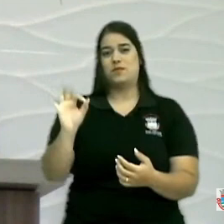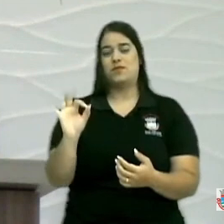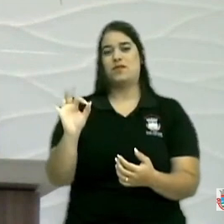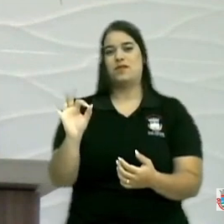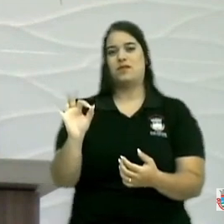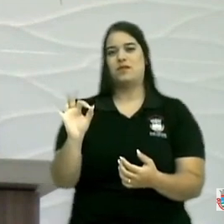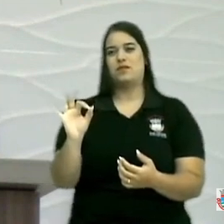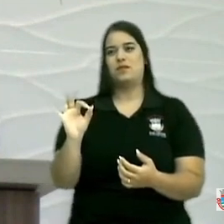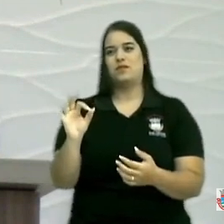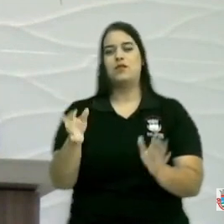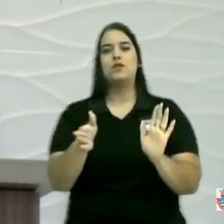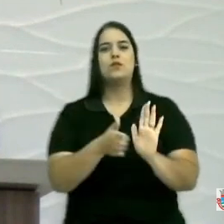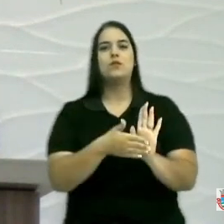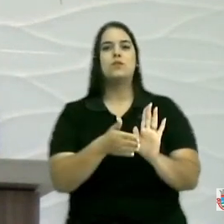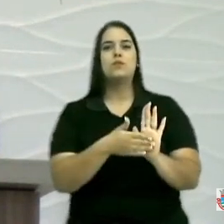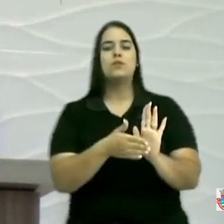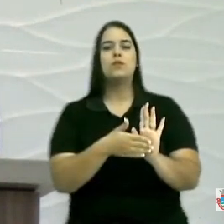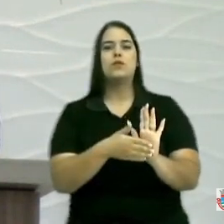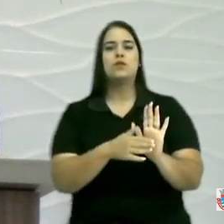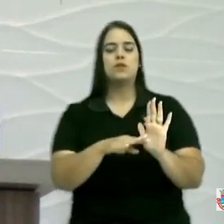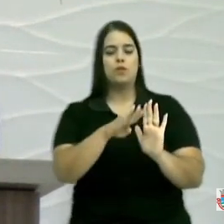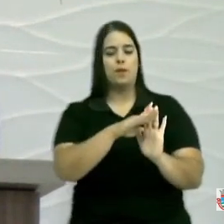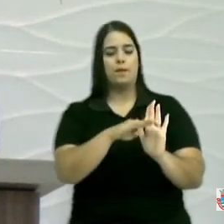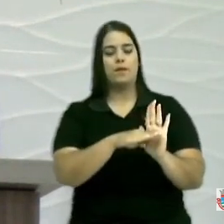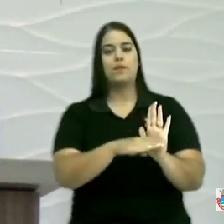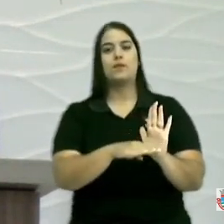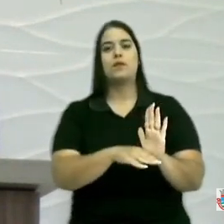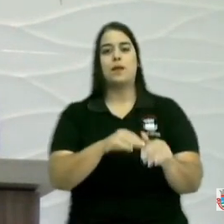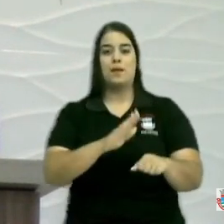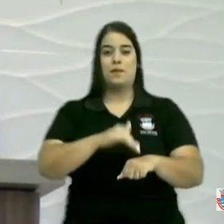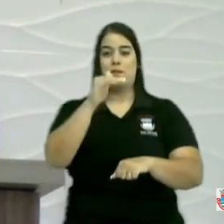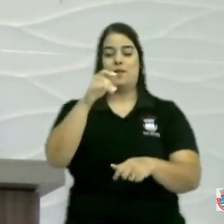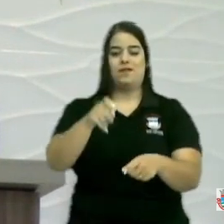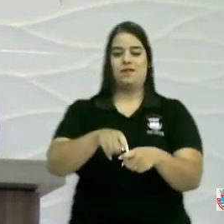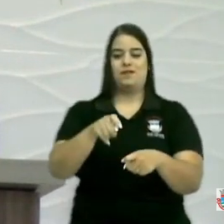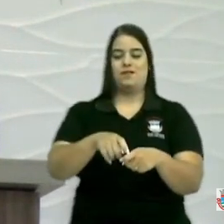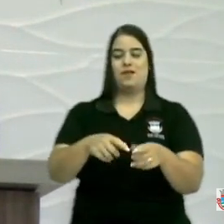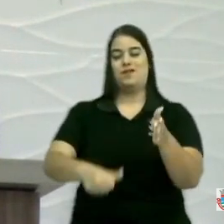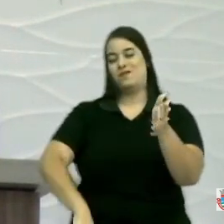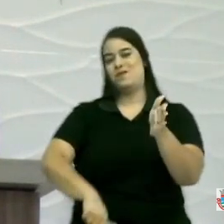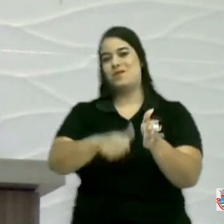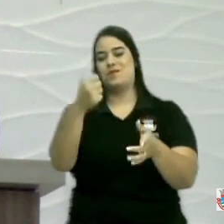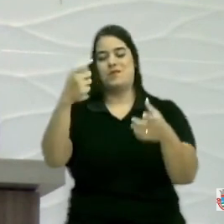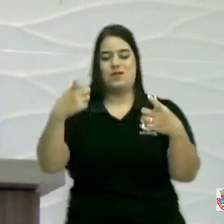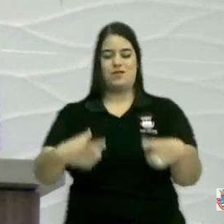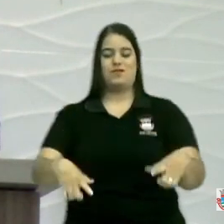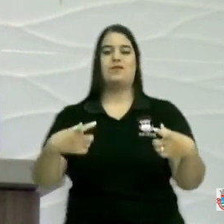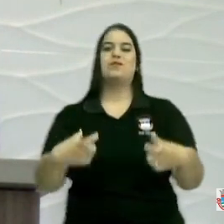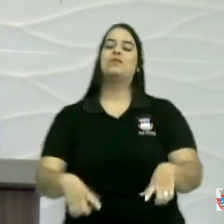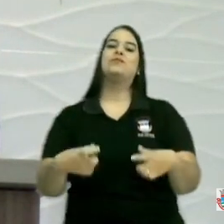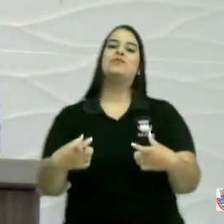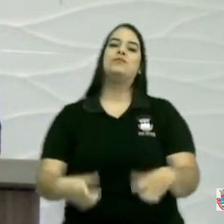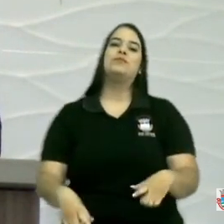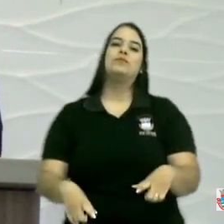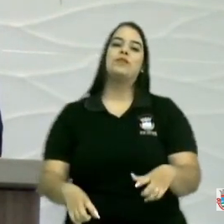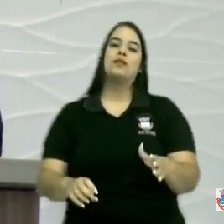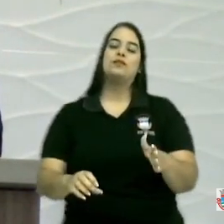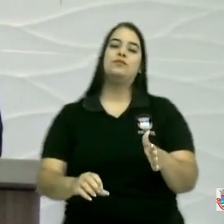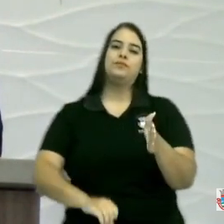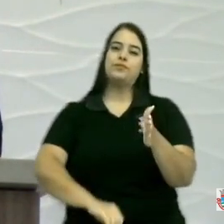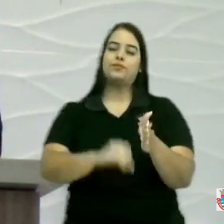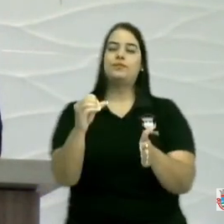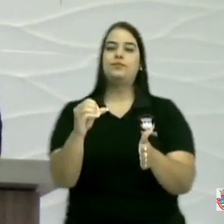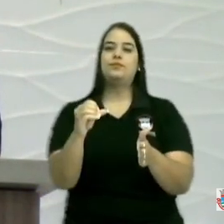Médicos e estamos agora com o índice do Previne Brasil em primeiro lugar na quarta GERES e em nono lugar no